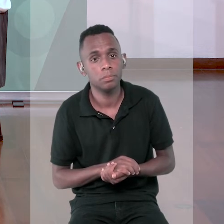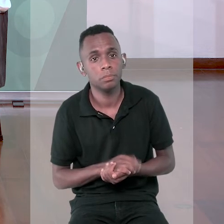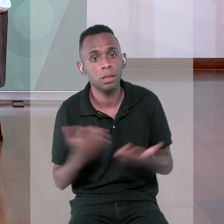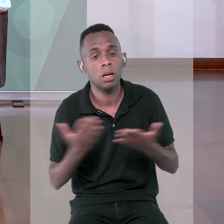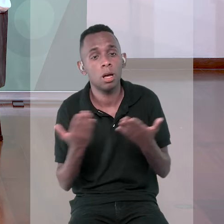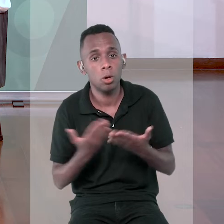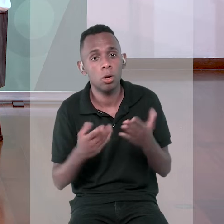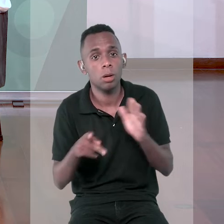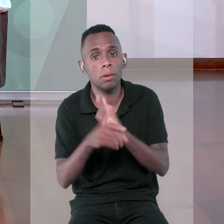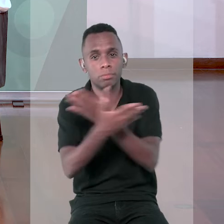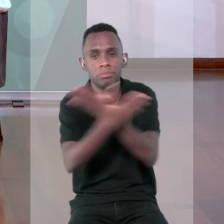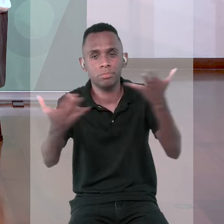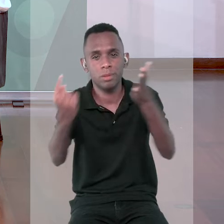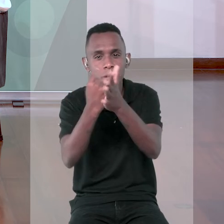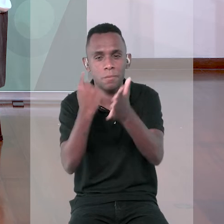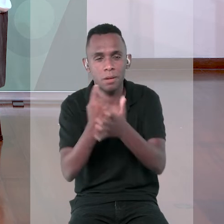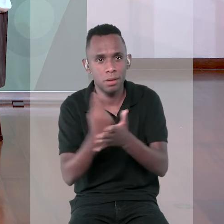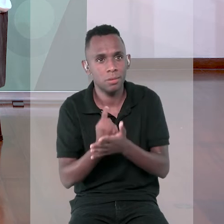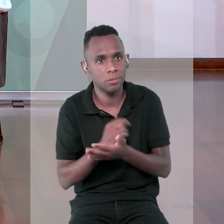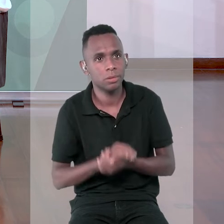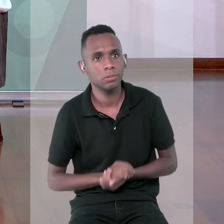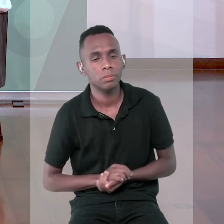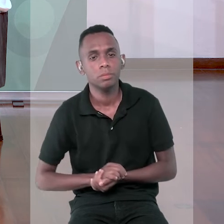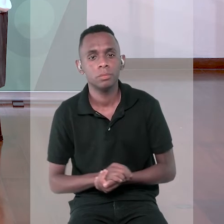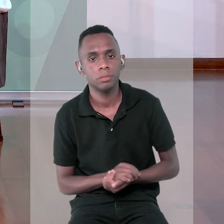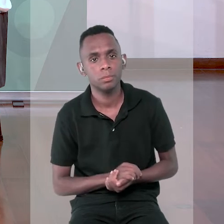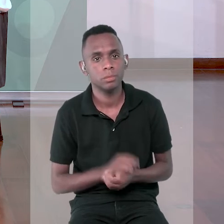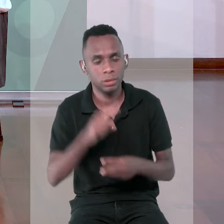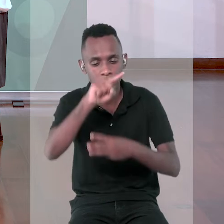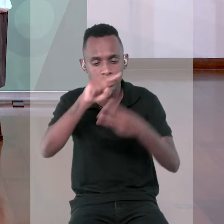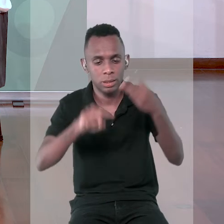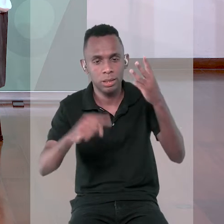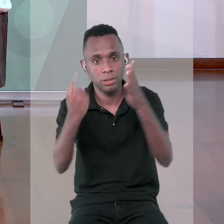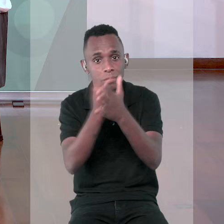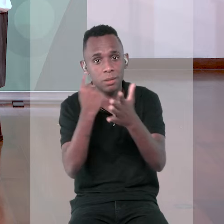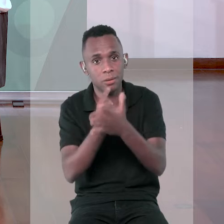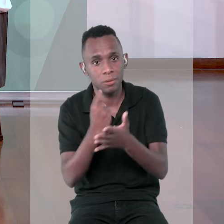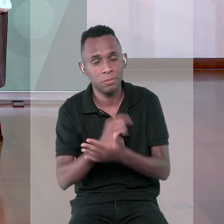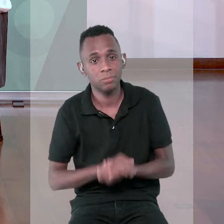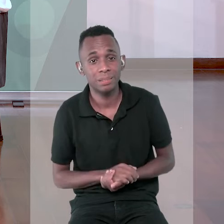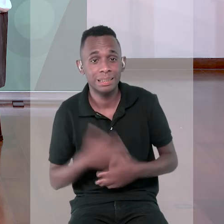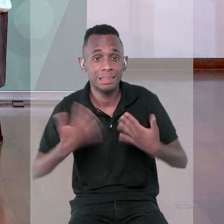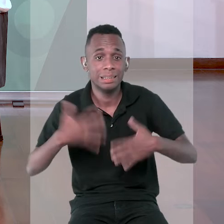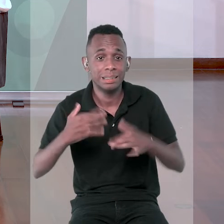vamos passar a palavra para vocês, gente. Podem falar com a Isabelle. Três? Nós estouramos o tempo, né,